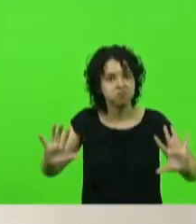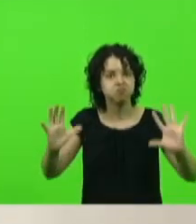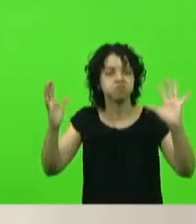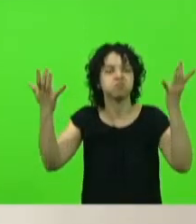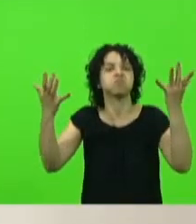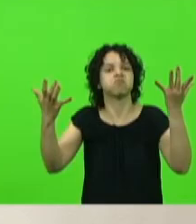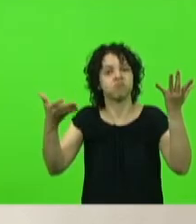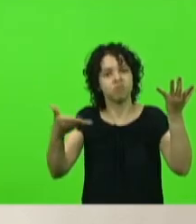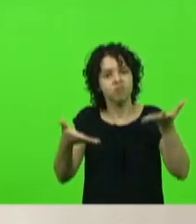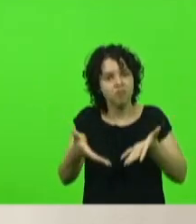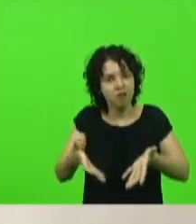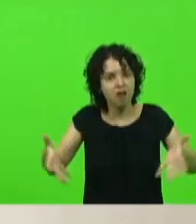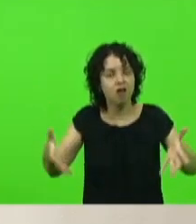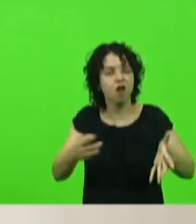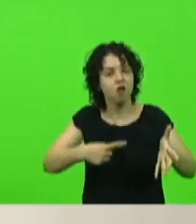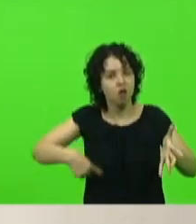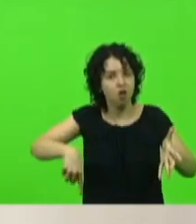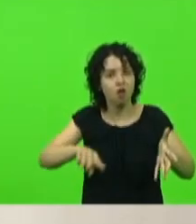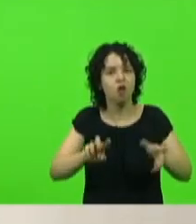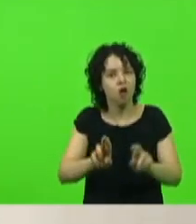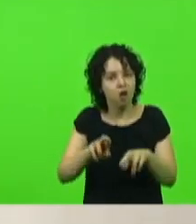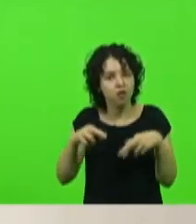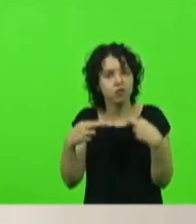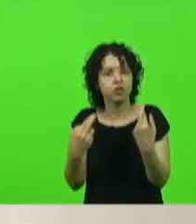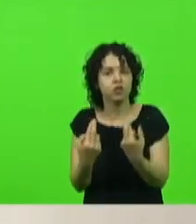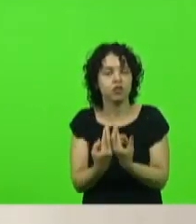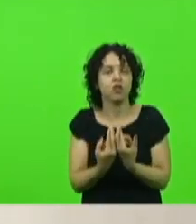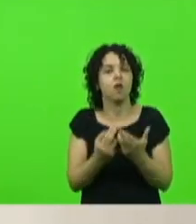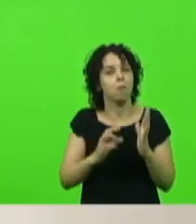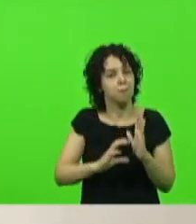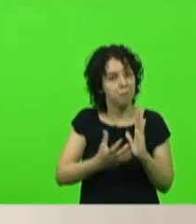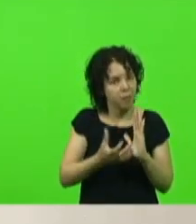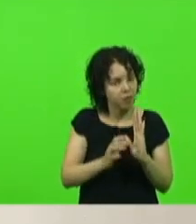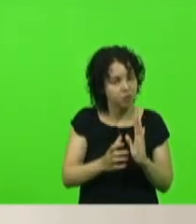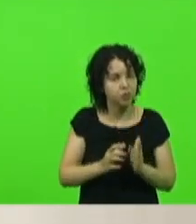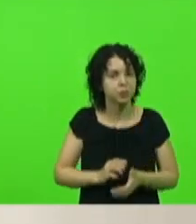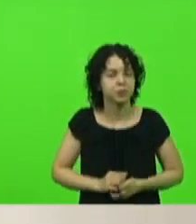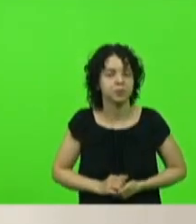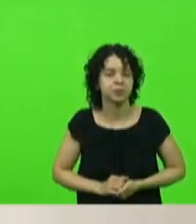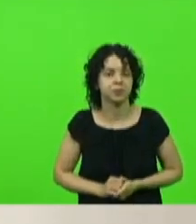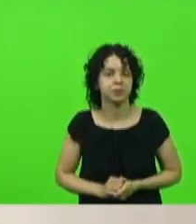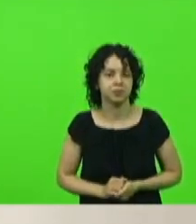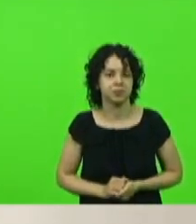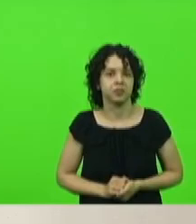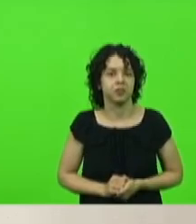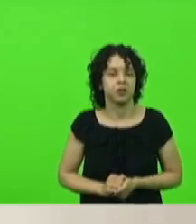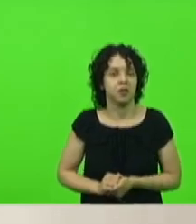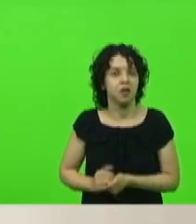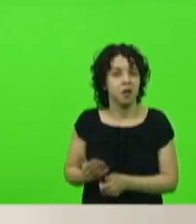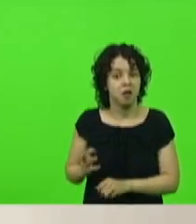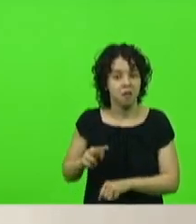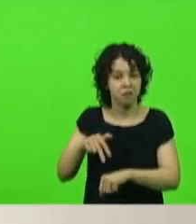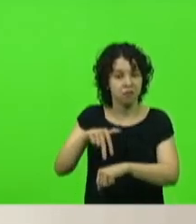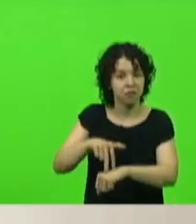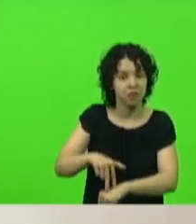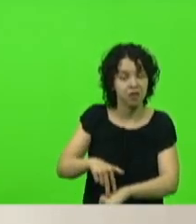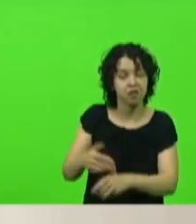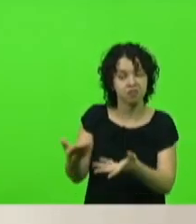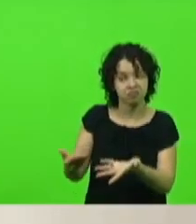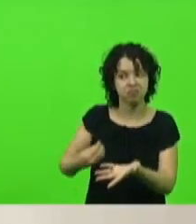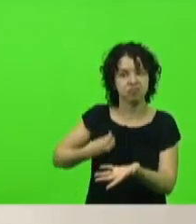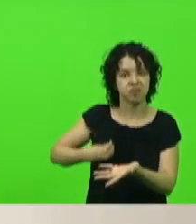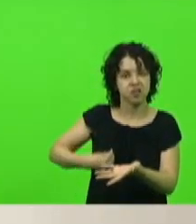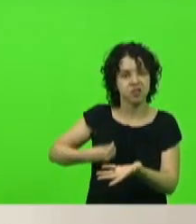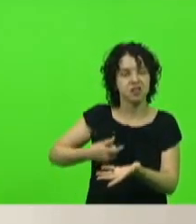a oportunidade de fazermos uma grande reunião do Partido Liberal e com a presença ilustre do senador e senador Mota.